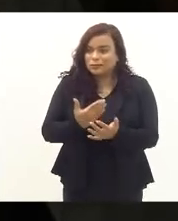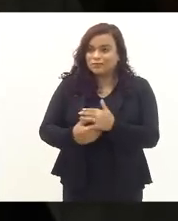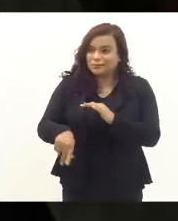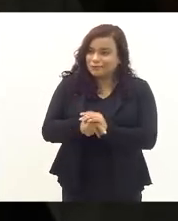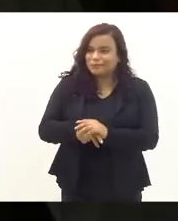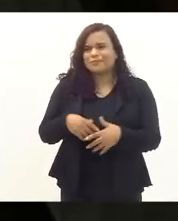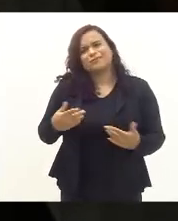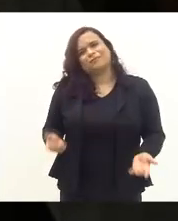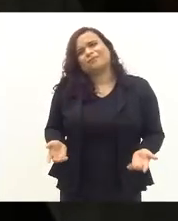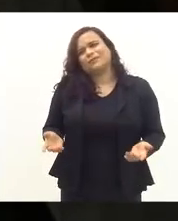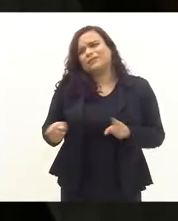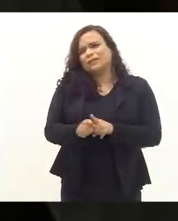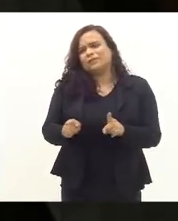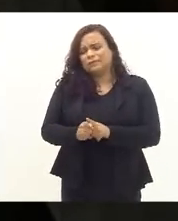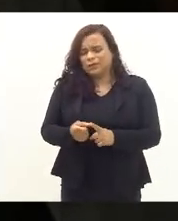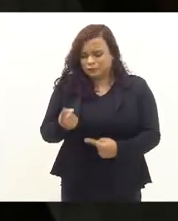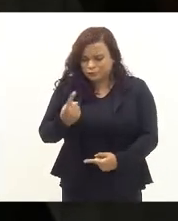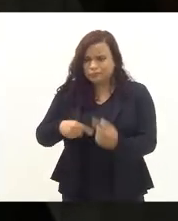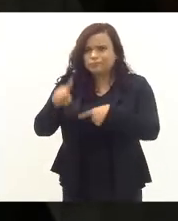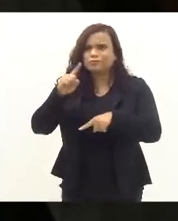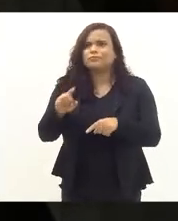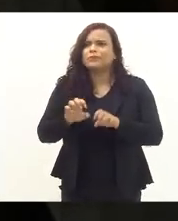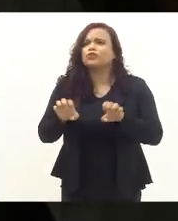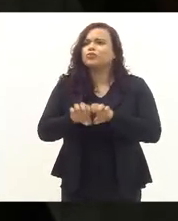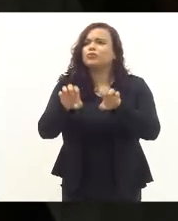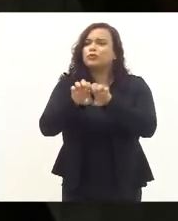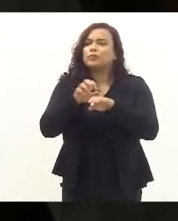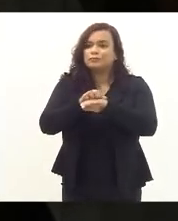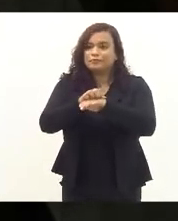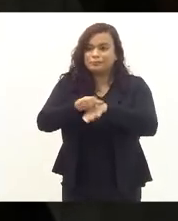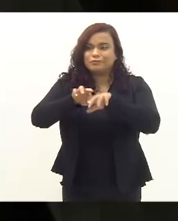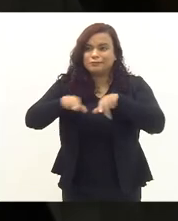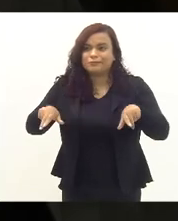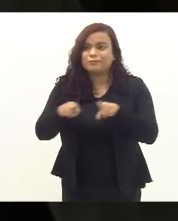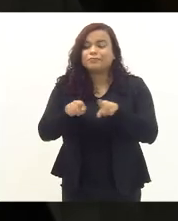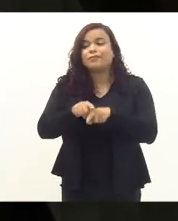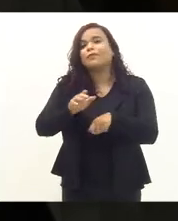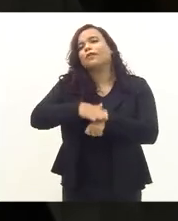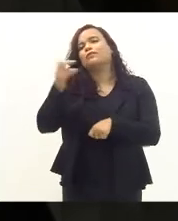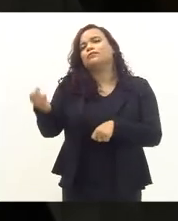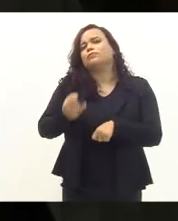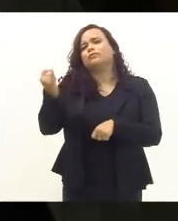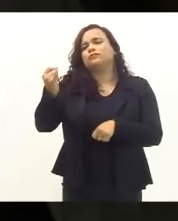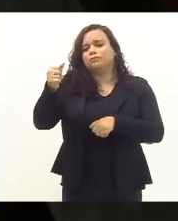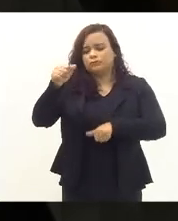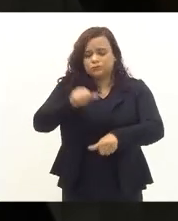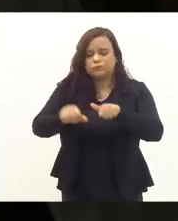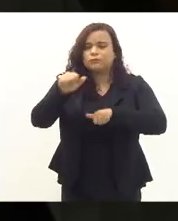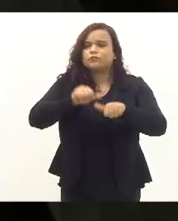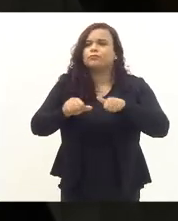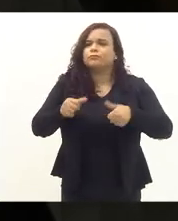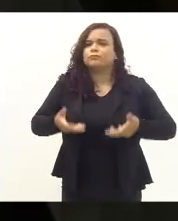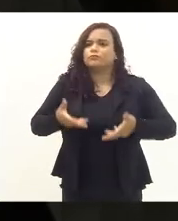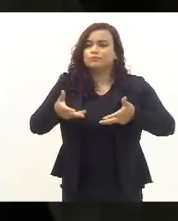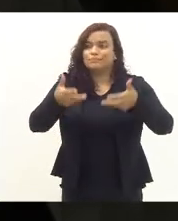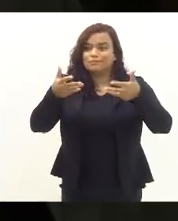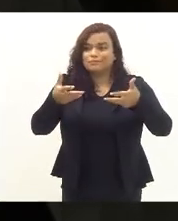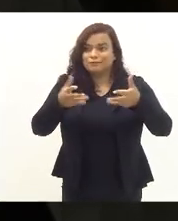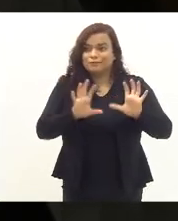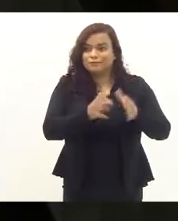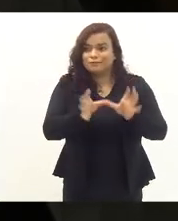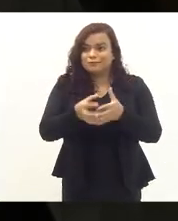escolas enfim da recuperação da infraestrutura e sobretudo da recomposição dos quadros